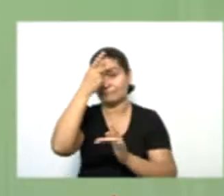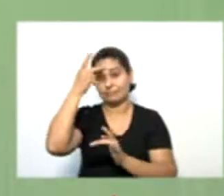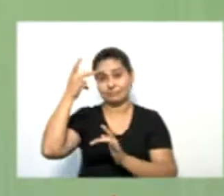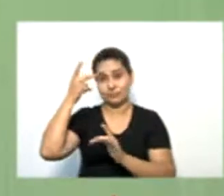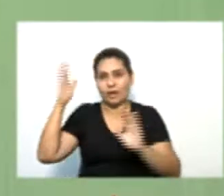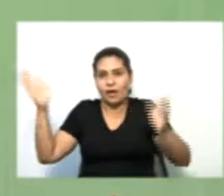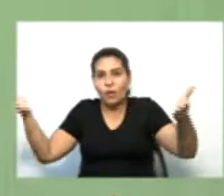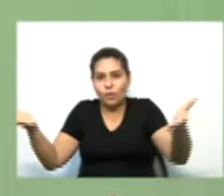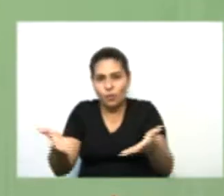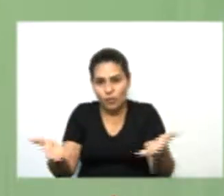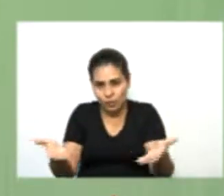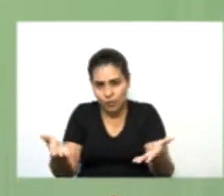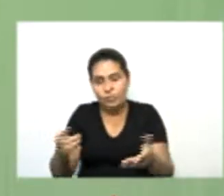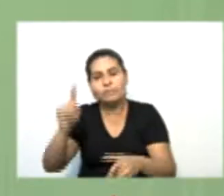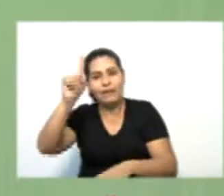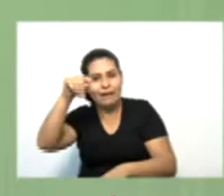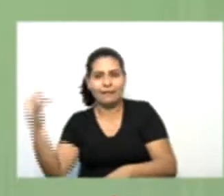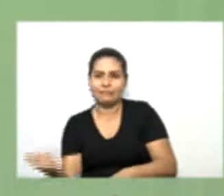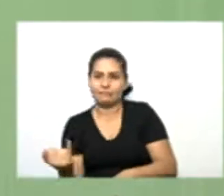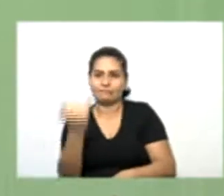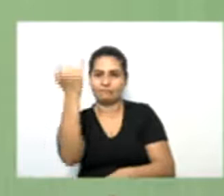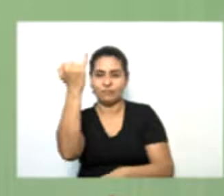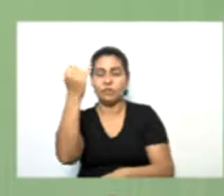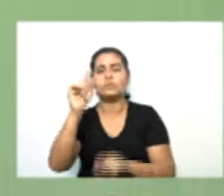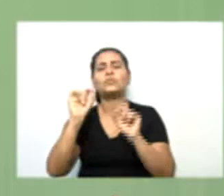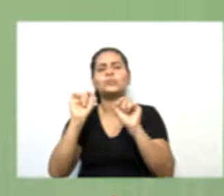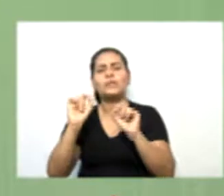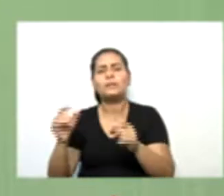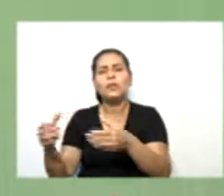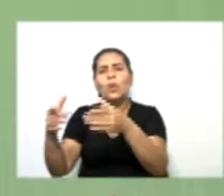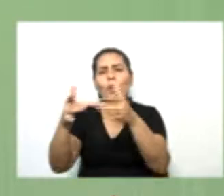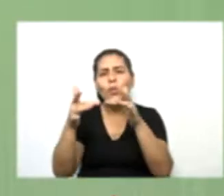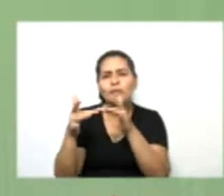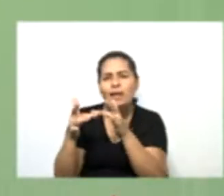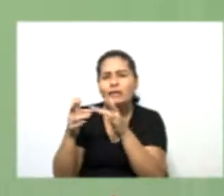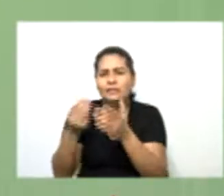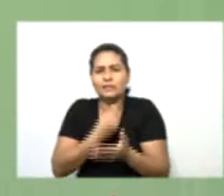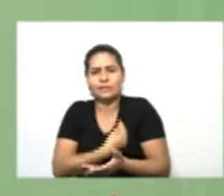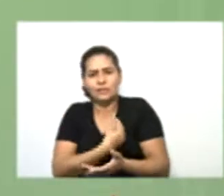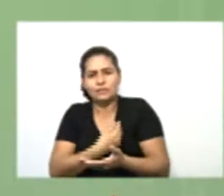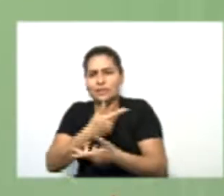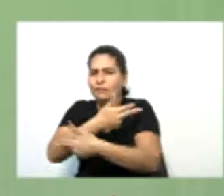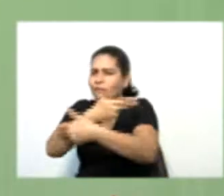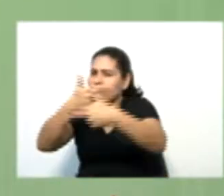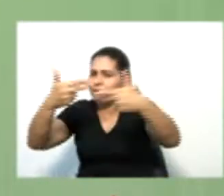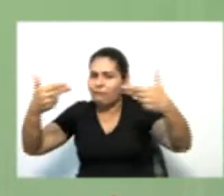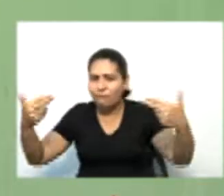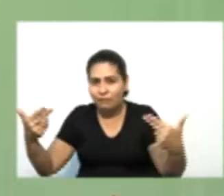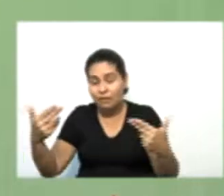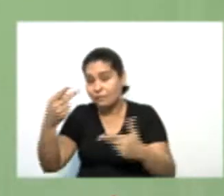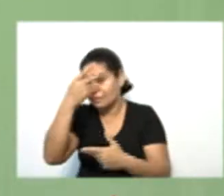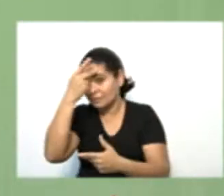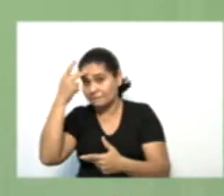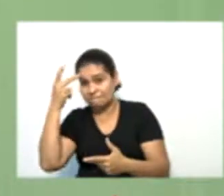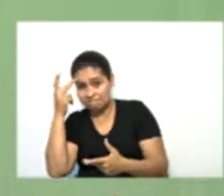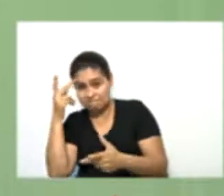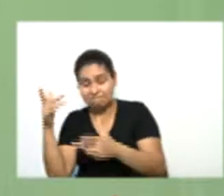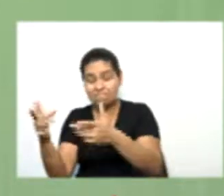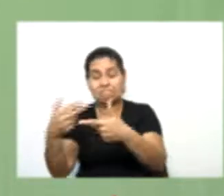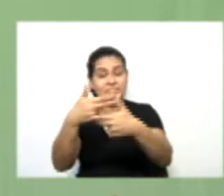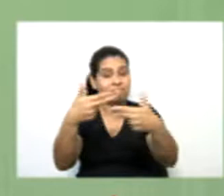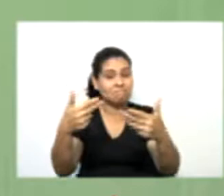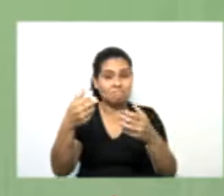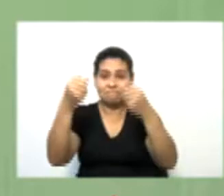agora. Ela é determinante para um bom convívio em vários segmentos de uma